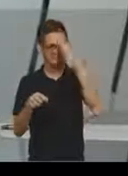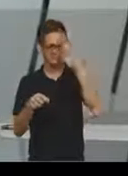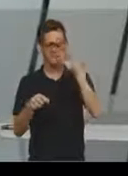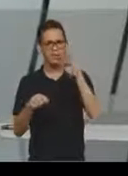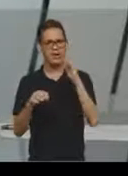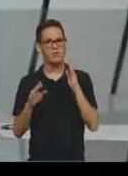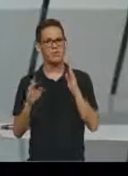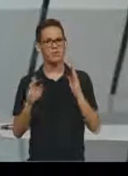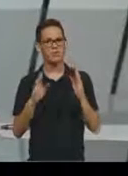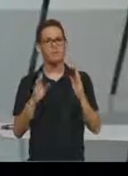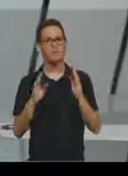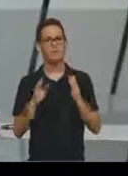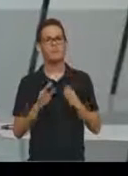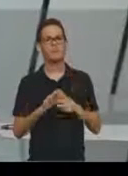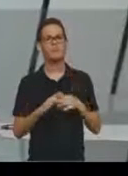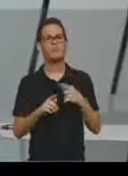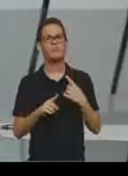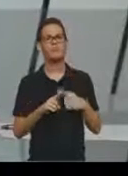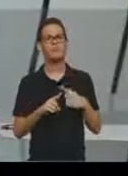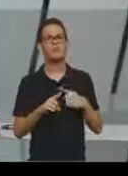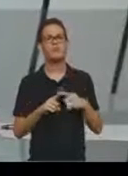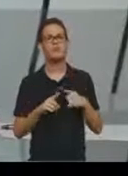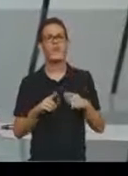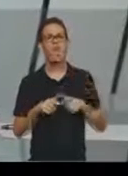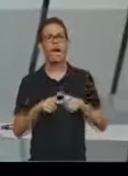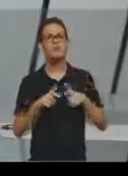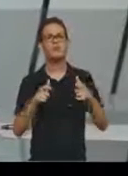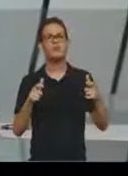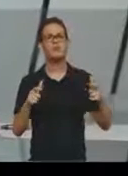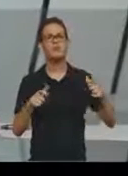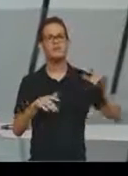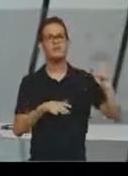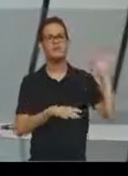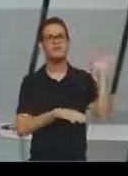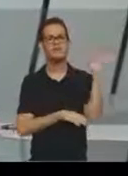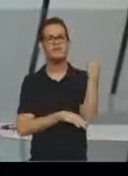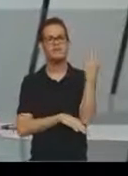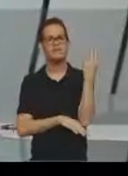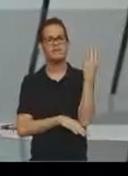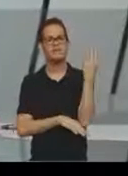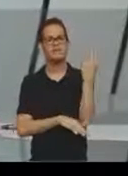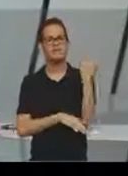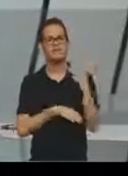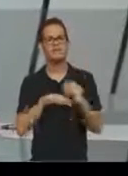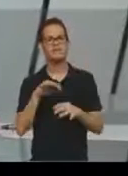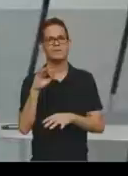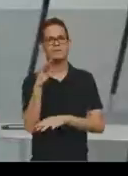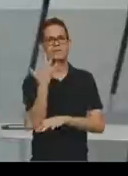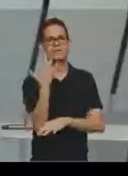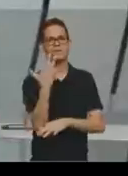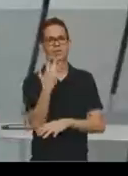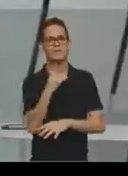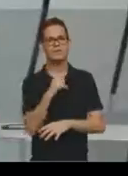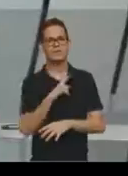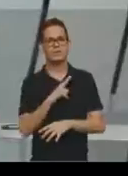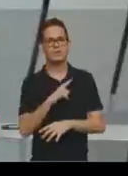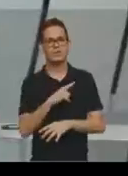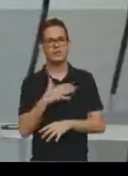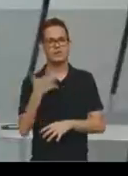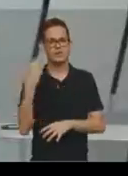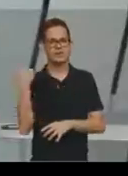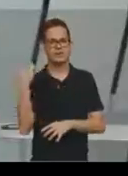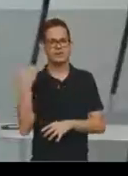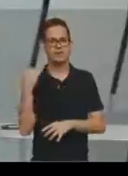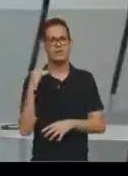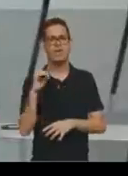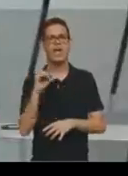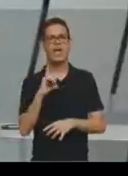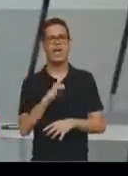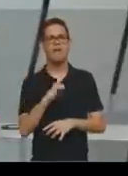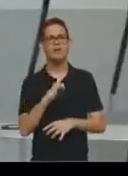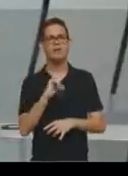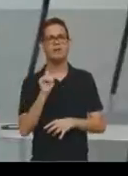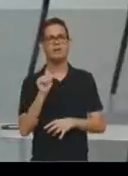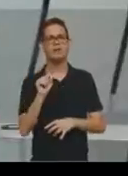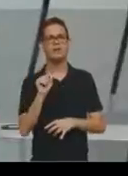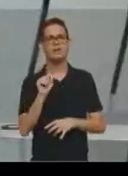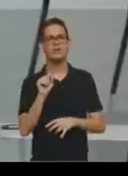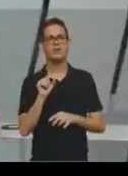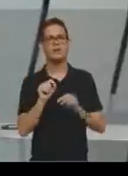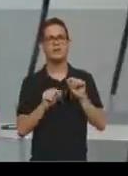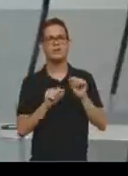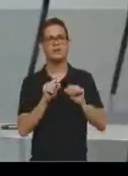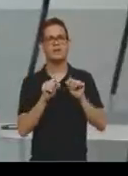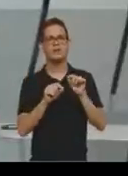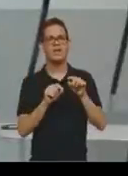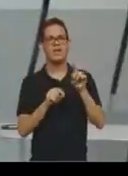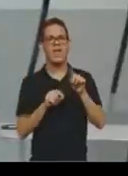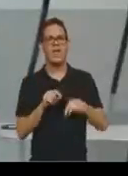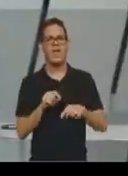nessa época, porque as grandes florestas, né, que existiam nessa época, elas eram formadas